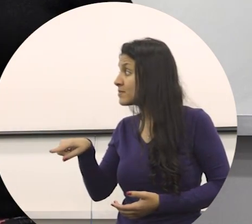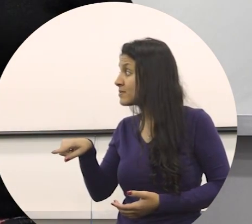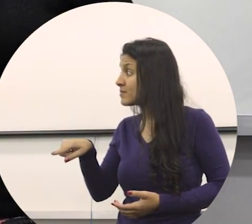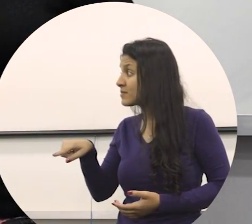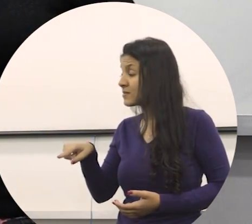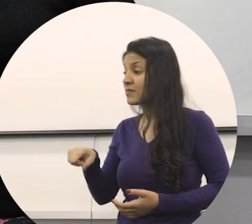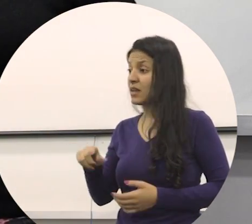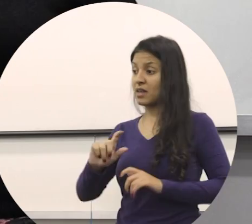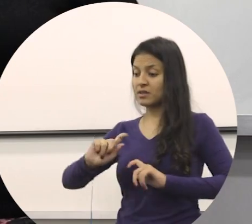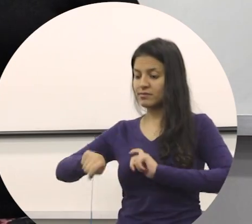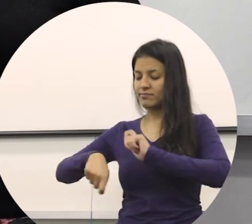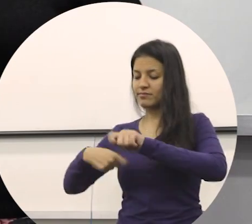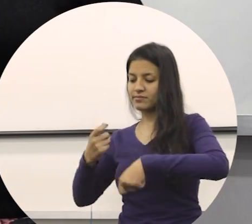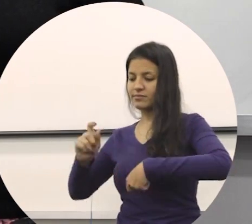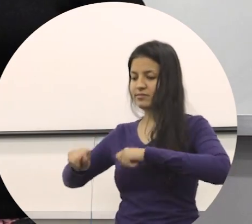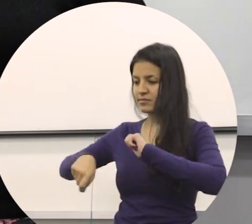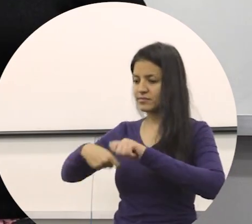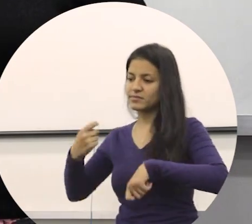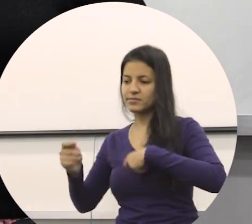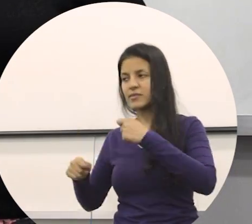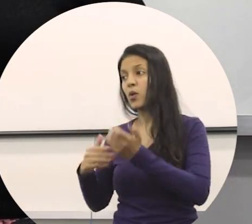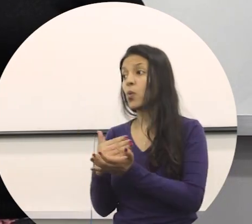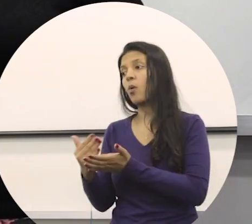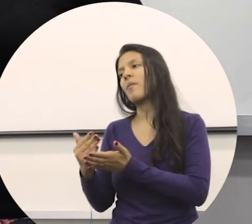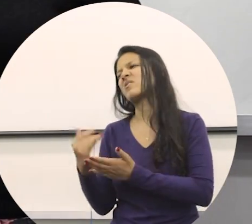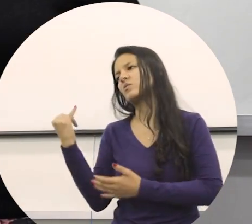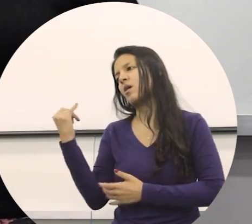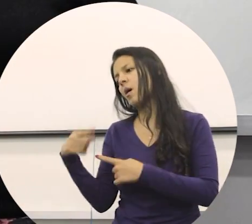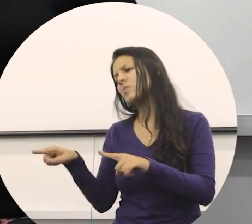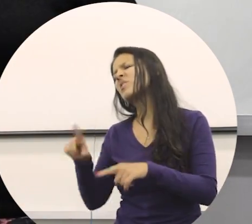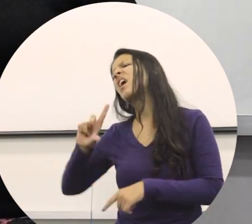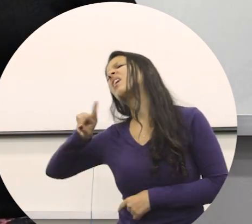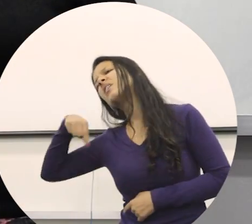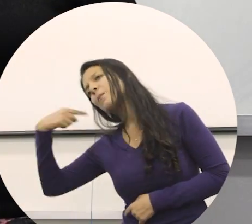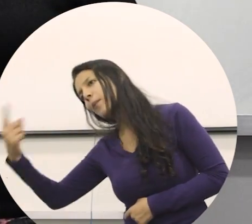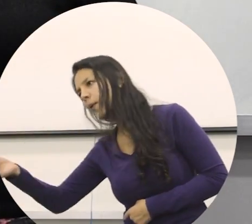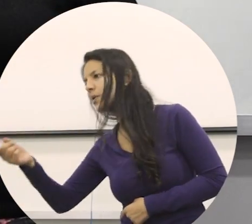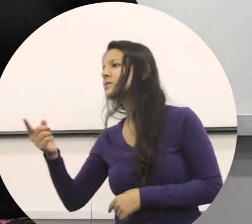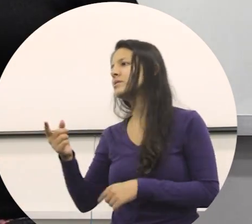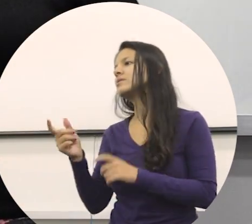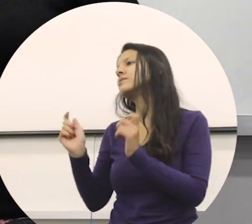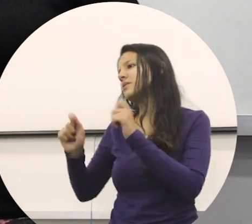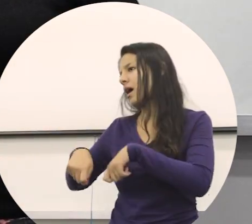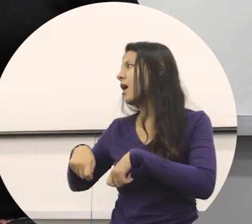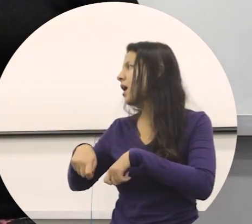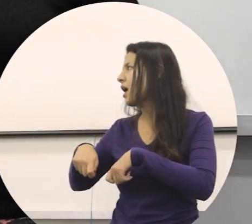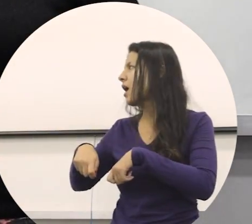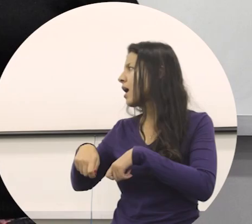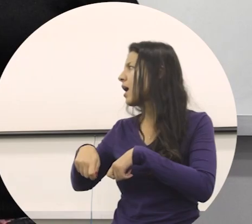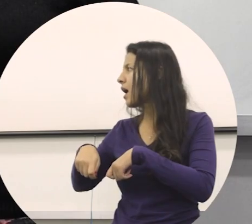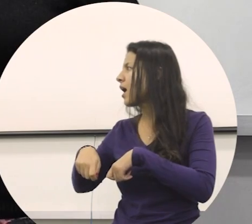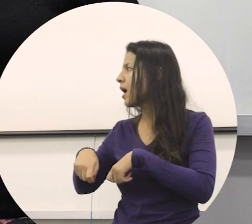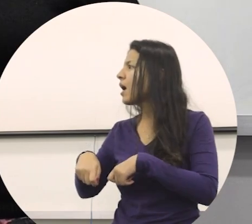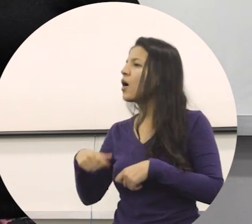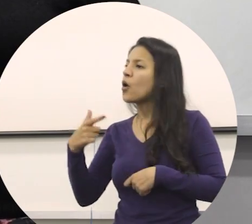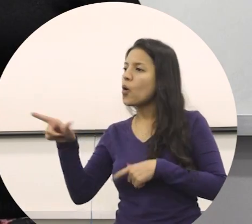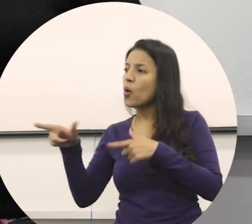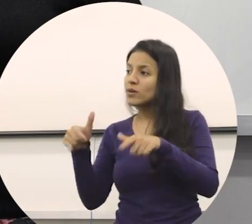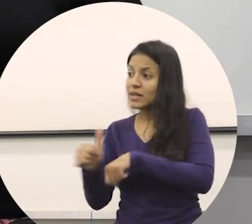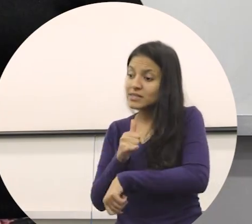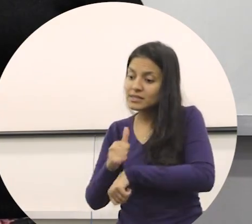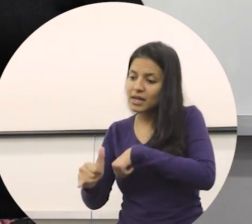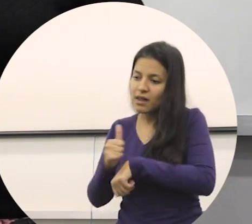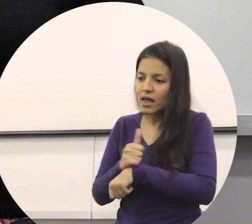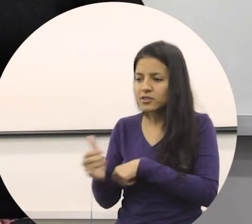passar a usar a língua de sinais. O início, isso é muito importante. Depois a gente acaba utilizando outras